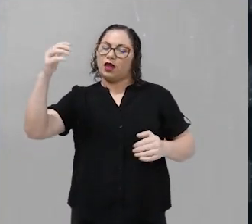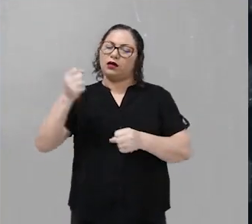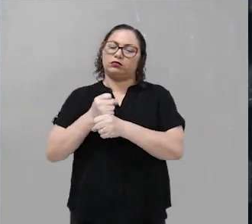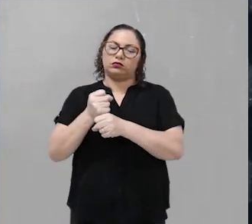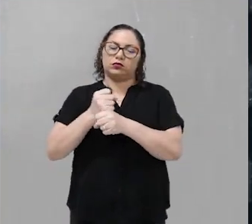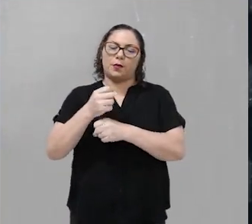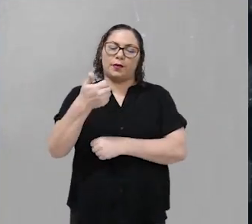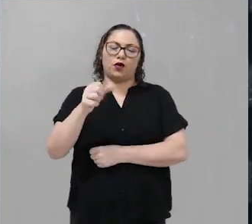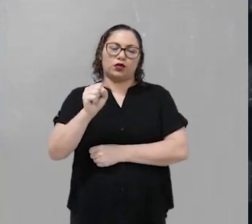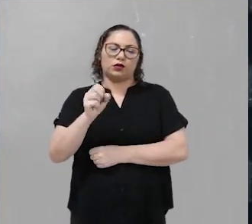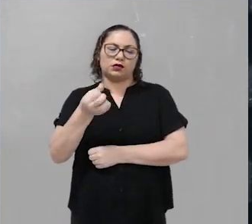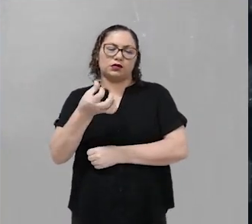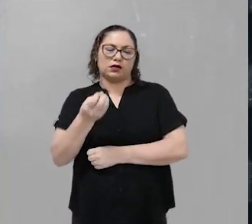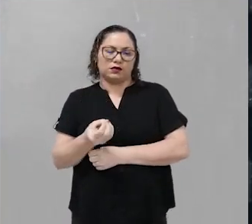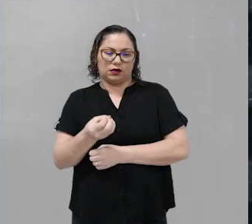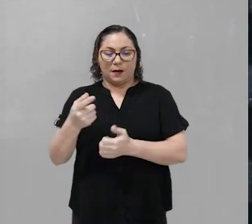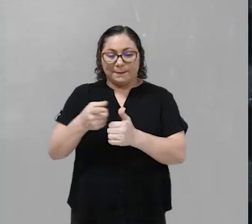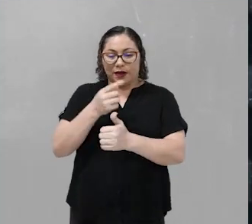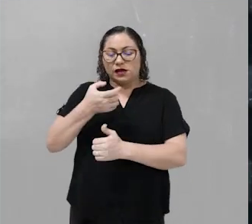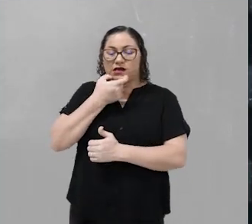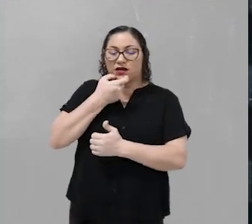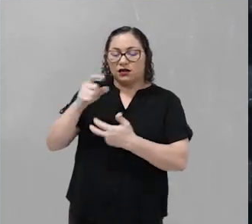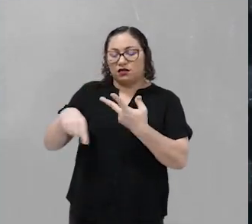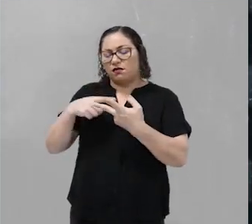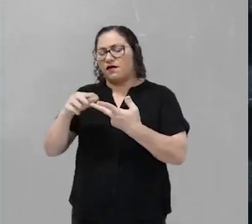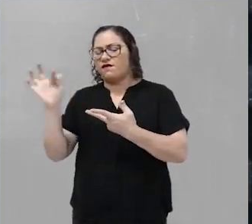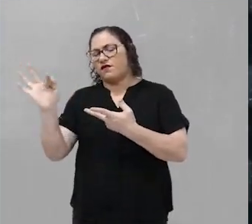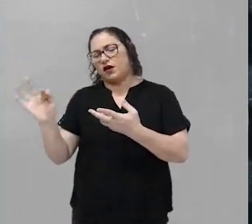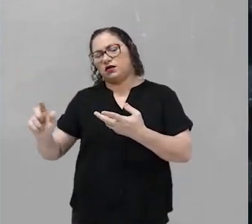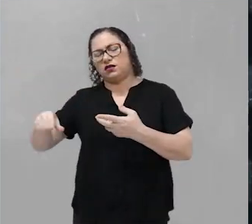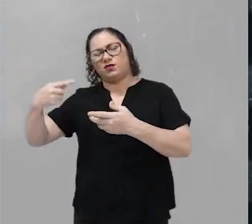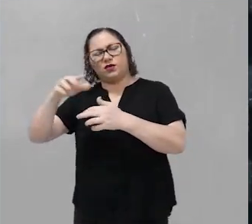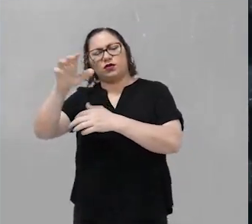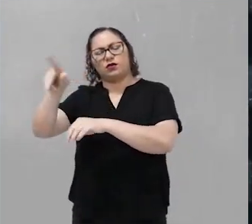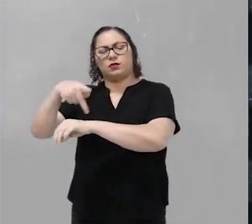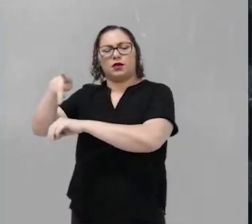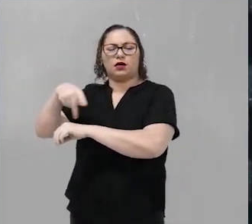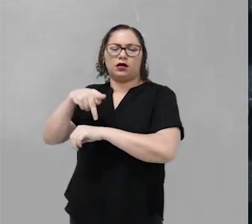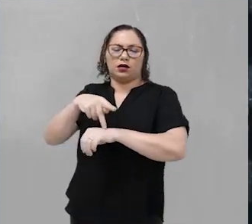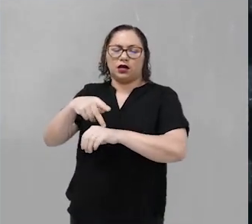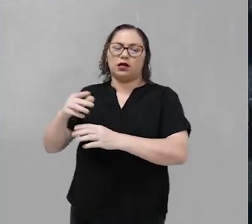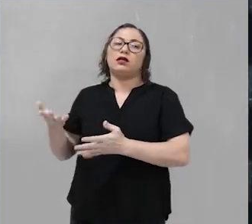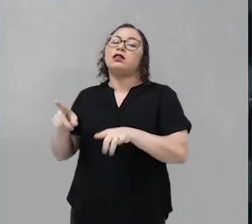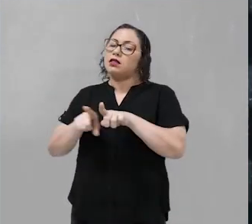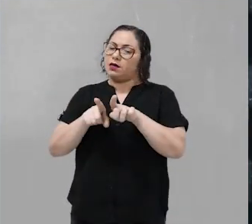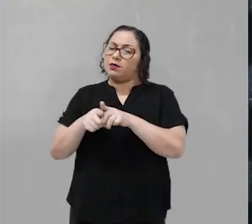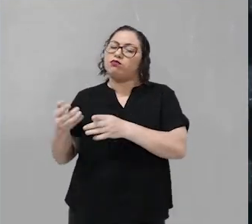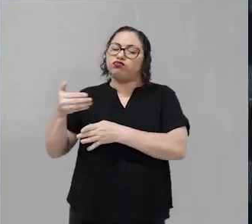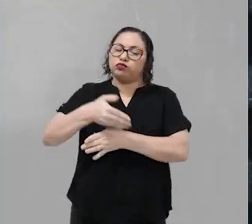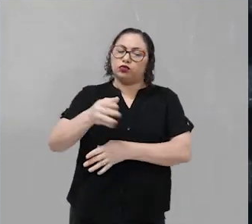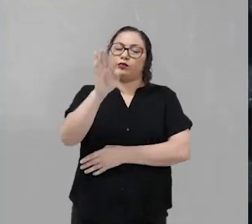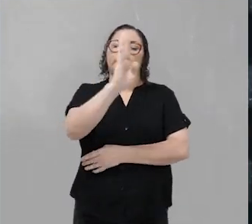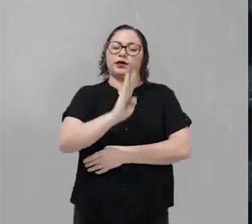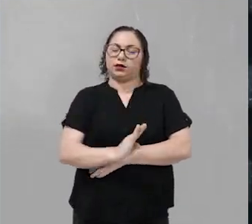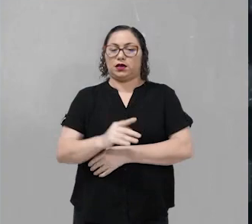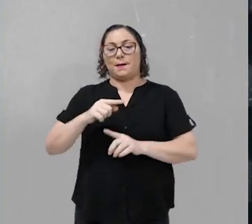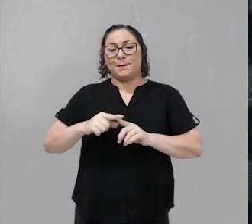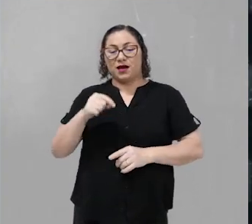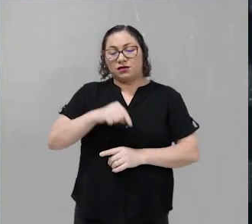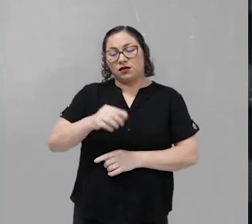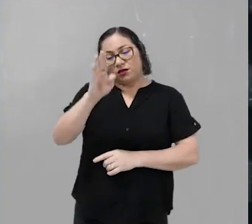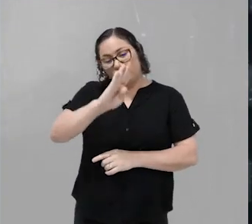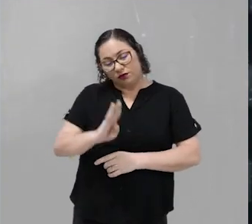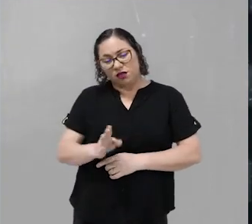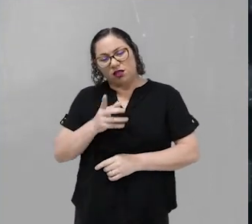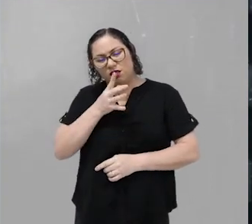1860. Primeiro na Inglaterra, depois na França, depois em outros países europeus, depois no Brasil também. Só que isso no Brasil vai demorar um